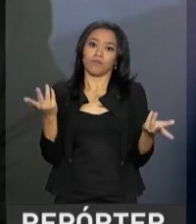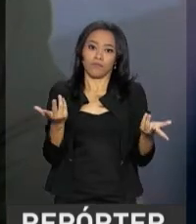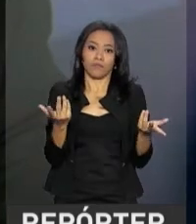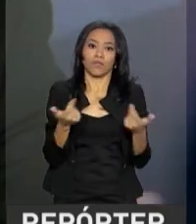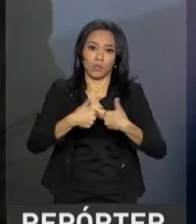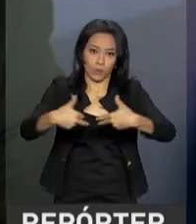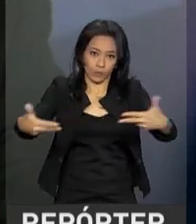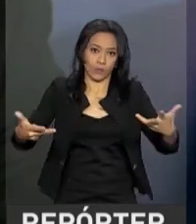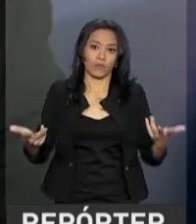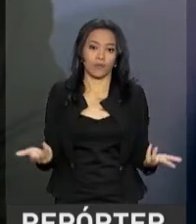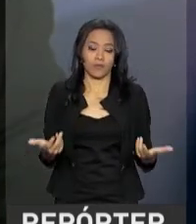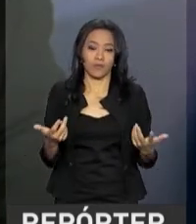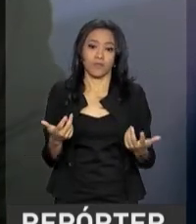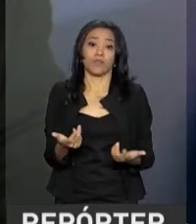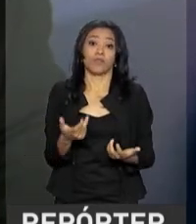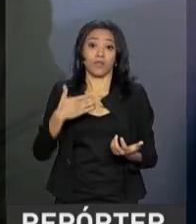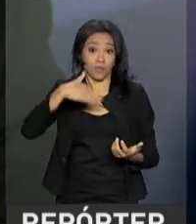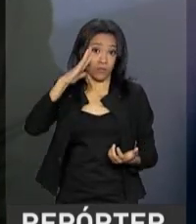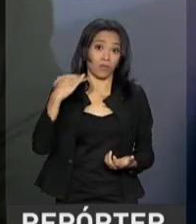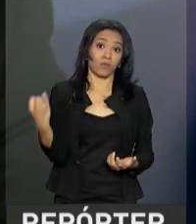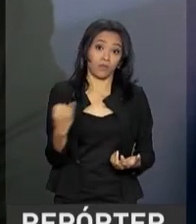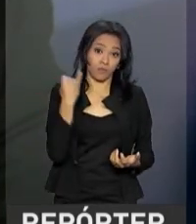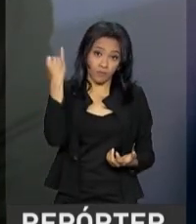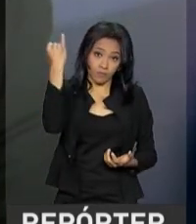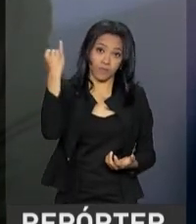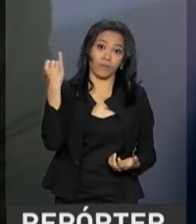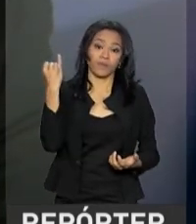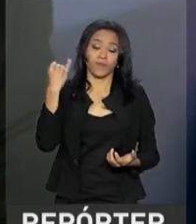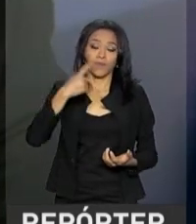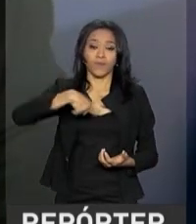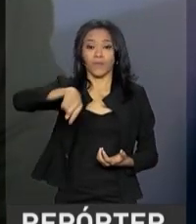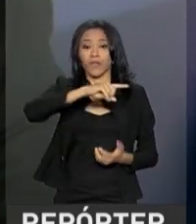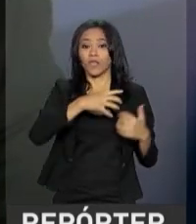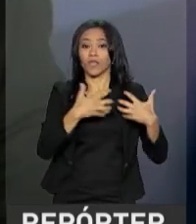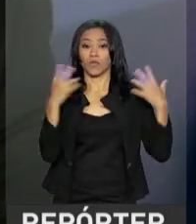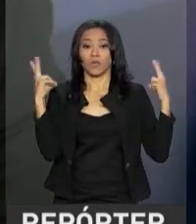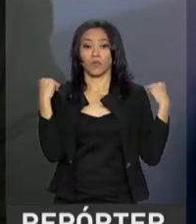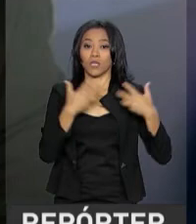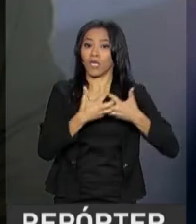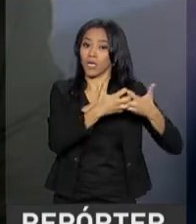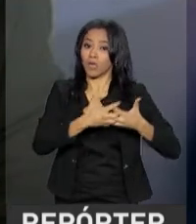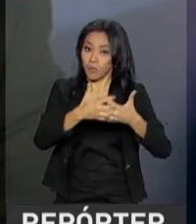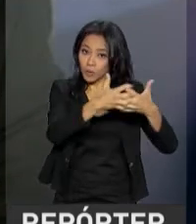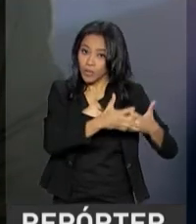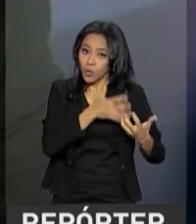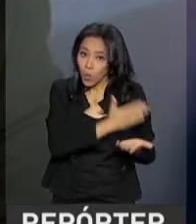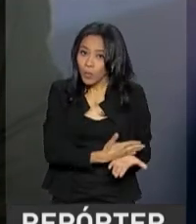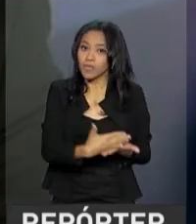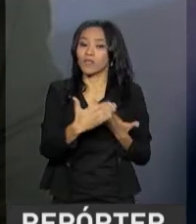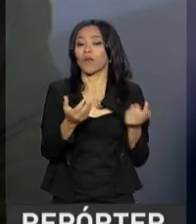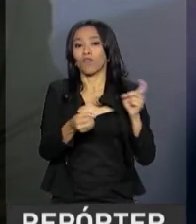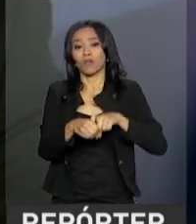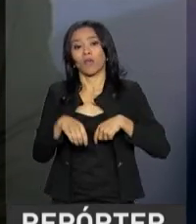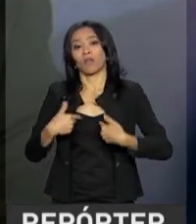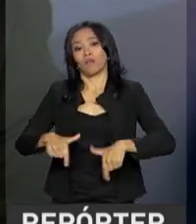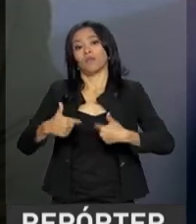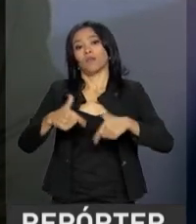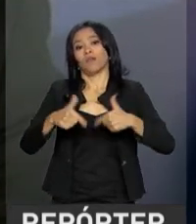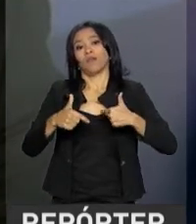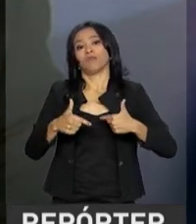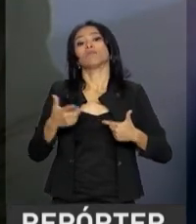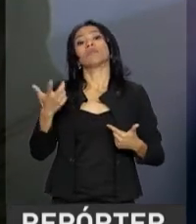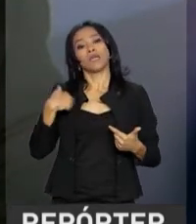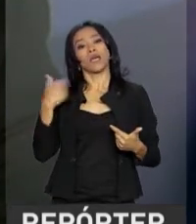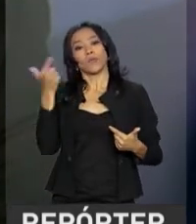então a coisa mais importante primeiro os caminhoneiros começaram a trabalhar e ter óleo dias para abastecer o caminhão